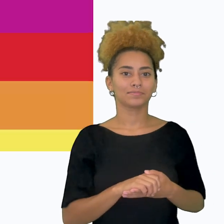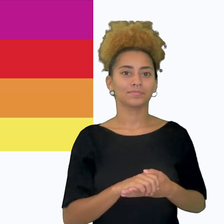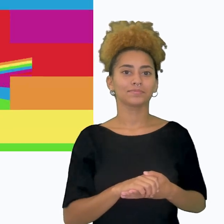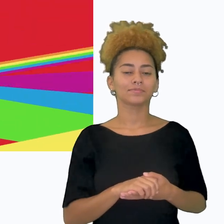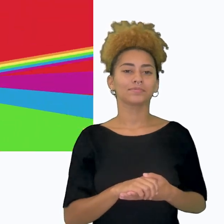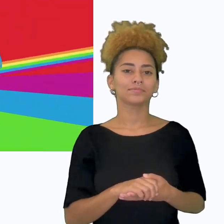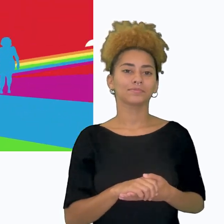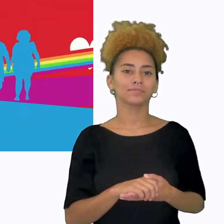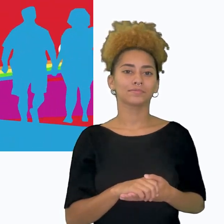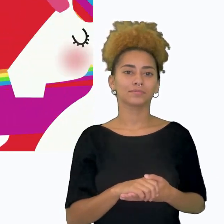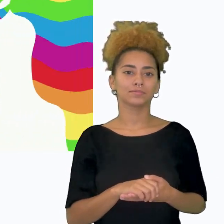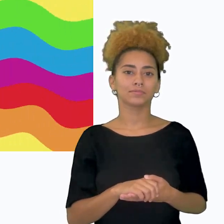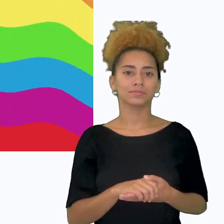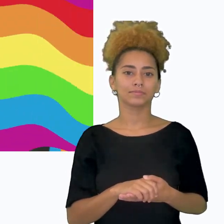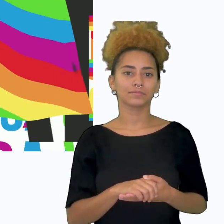Viada!